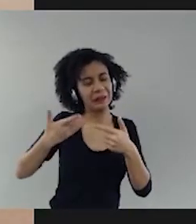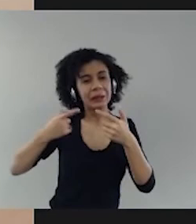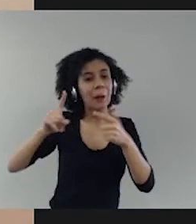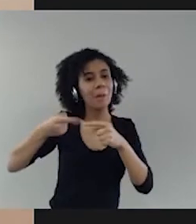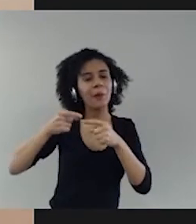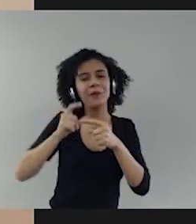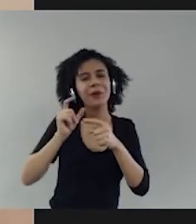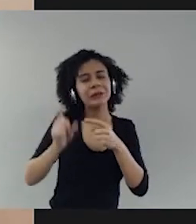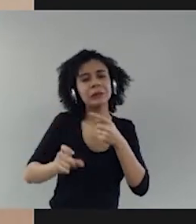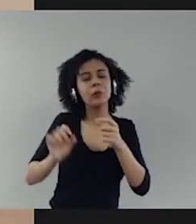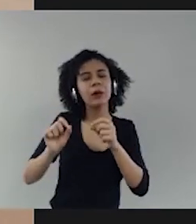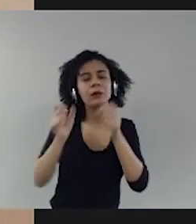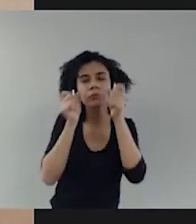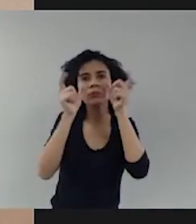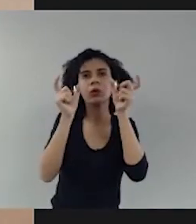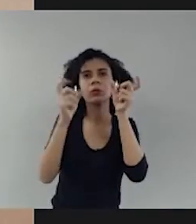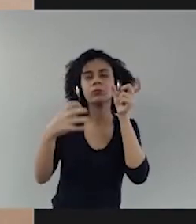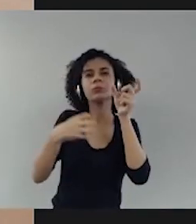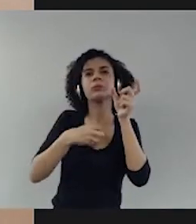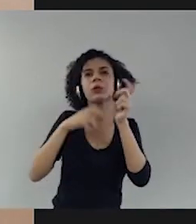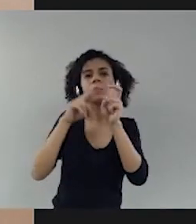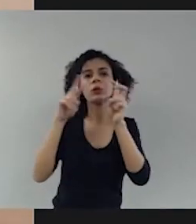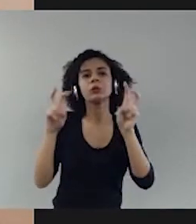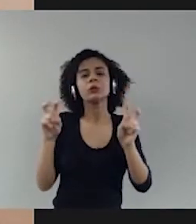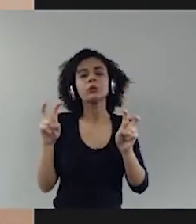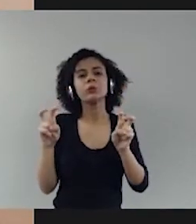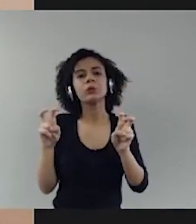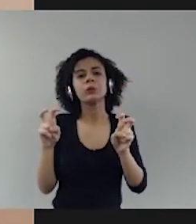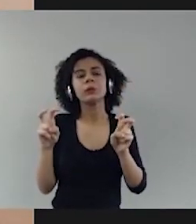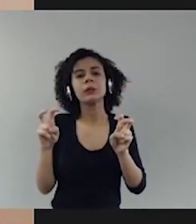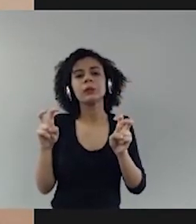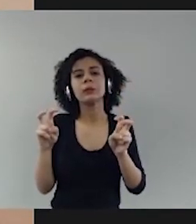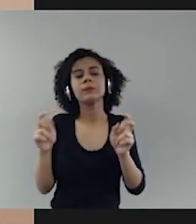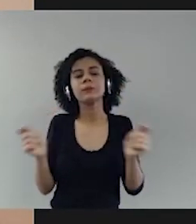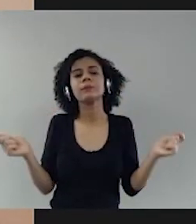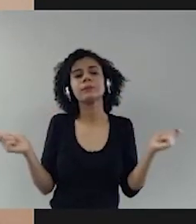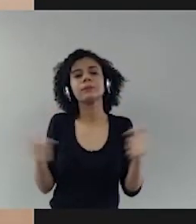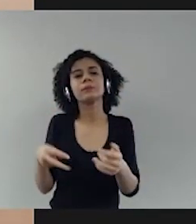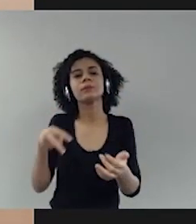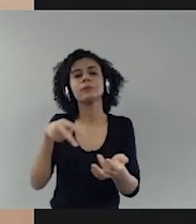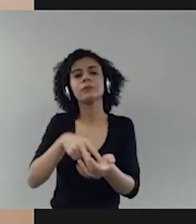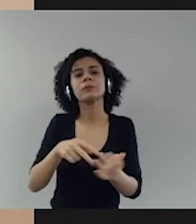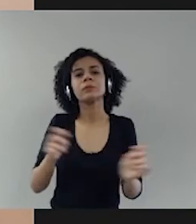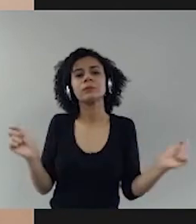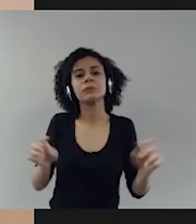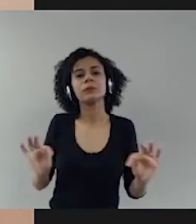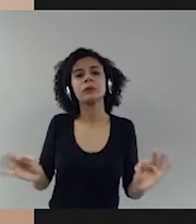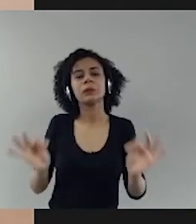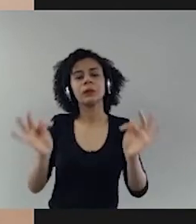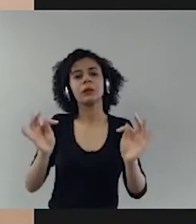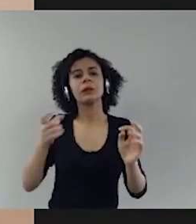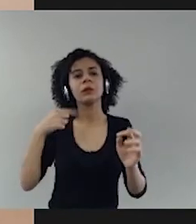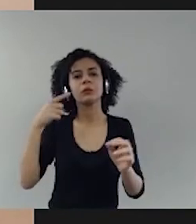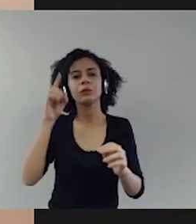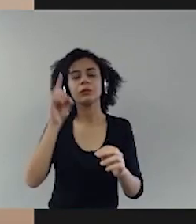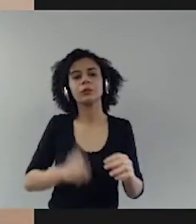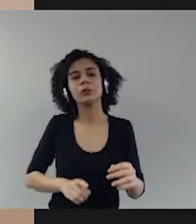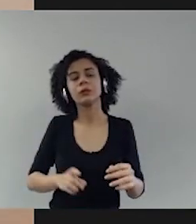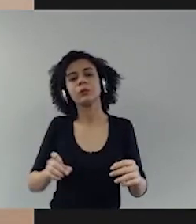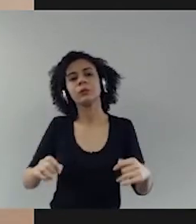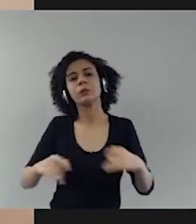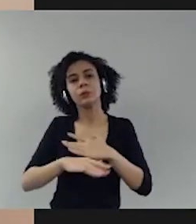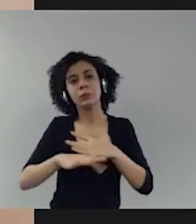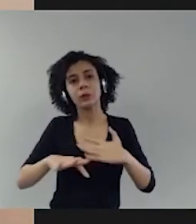do moderador, doutor Jader, a respeito da questão da capacitação técnica da advocacia acerca do direito urbanístico,